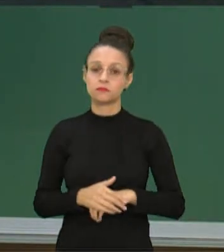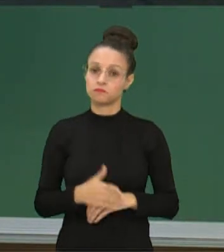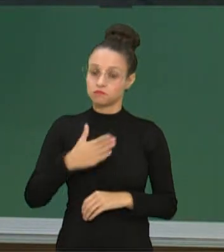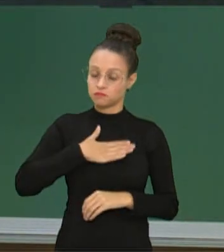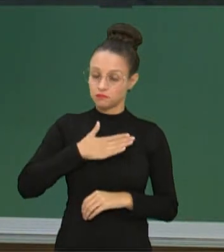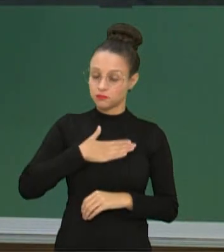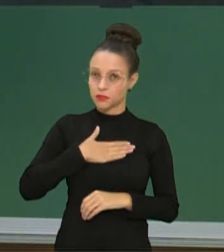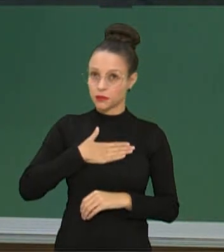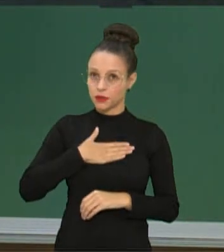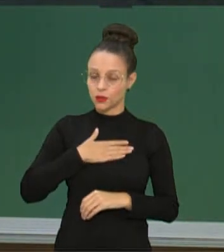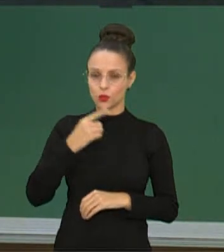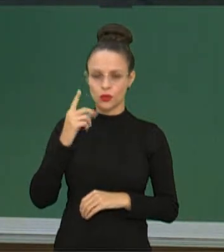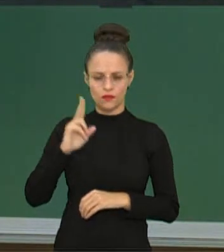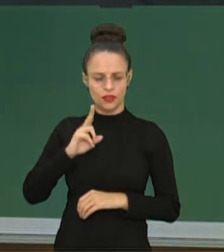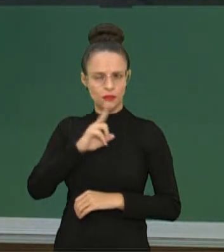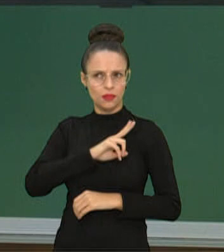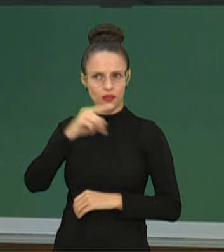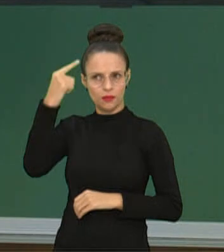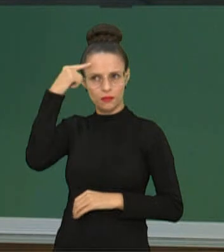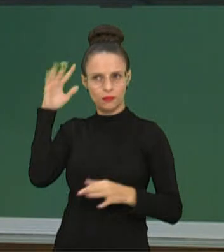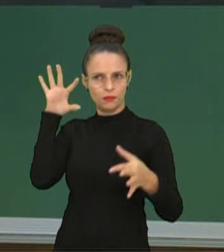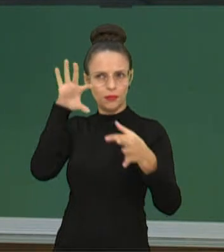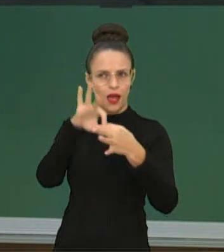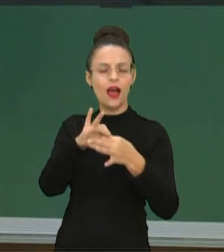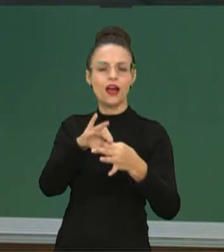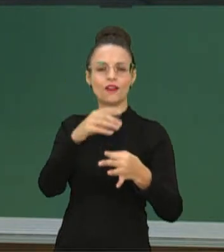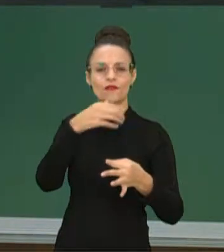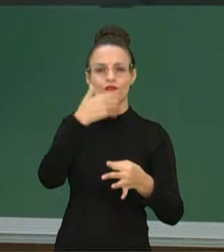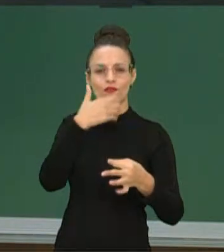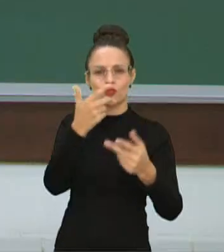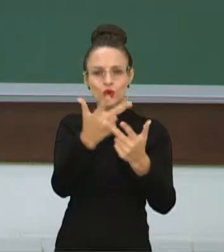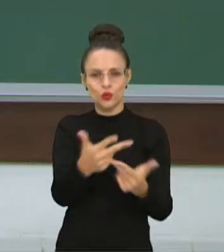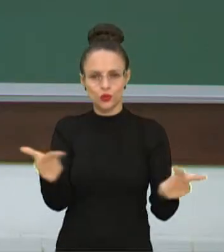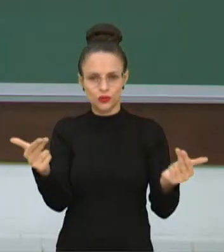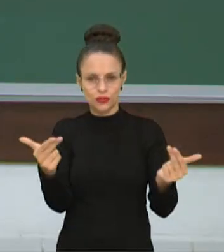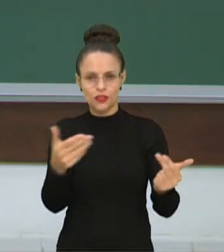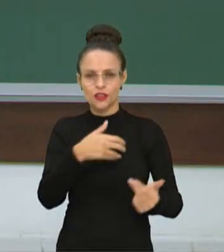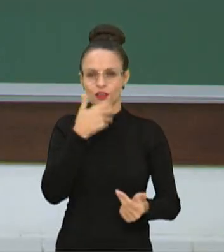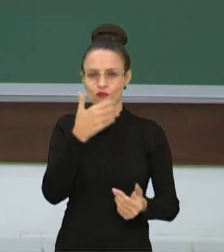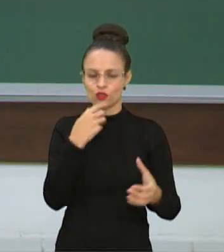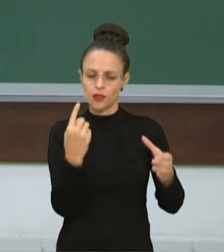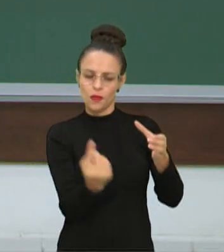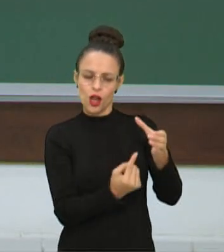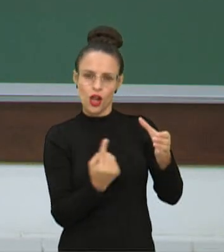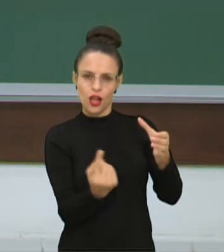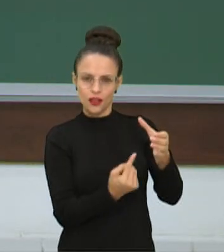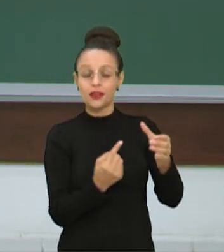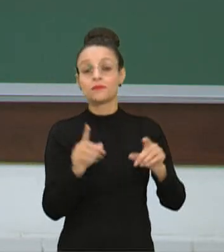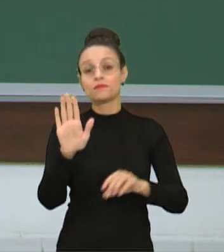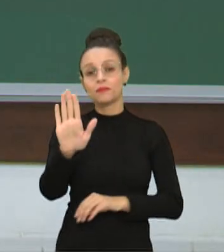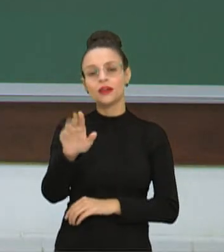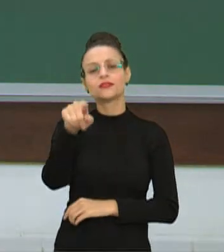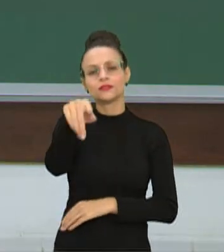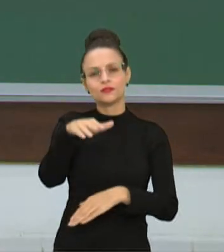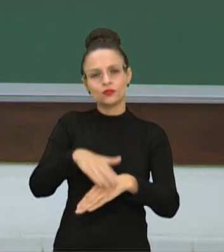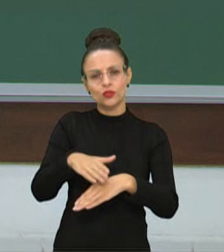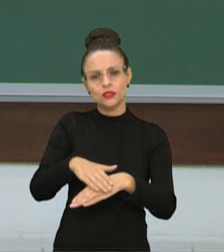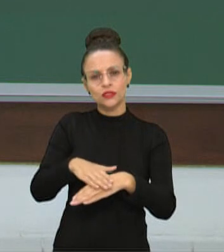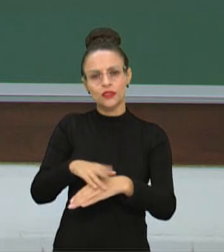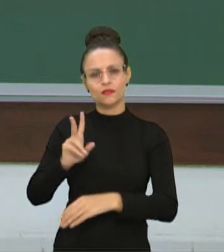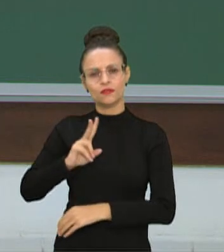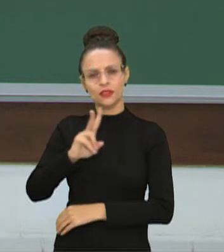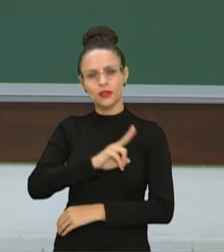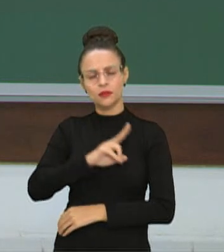mim sempre foi assim. O que vem na minha cabeça são frutas. Eu já imagino, né, frutas batidas ali. Mas e para você? O que você